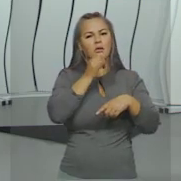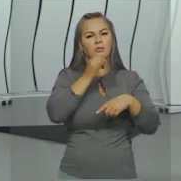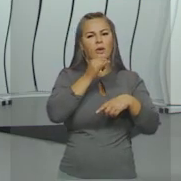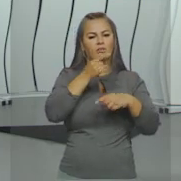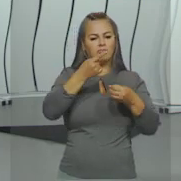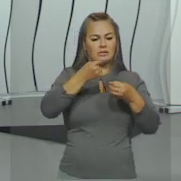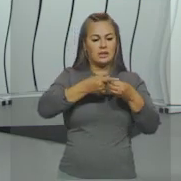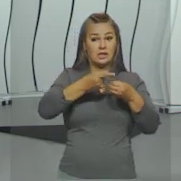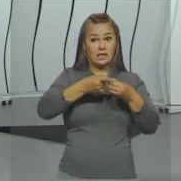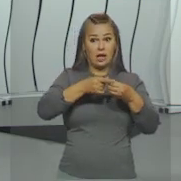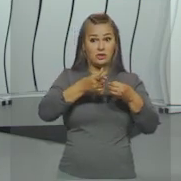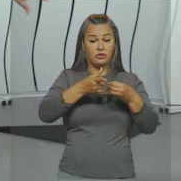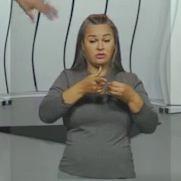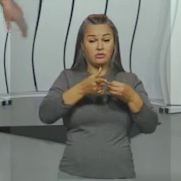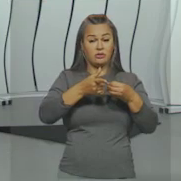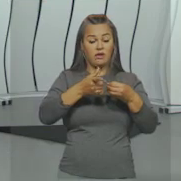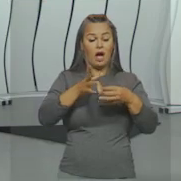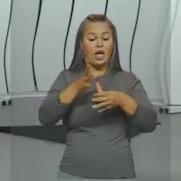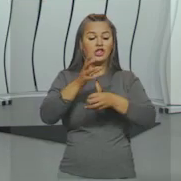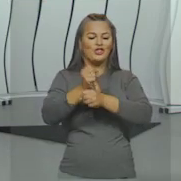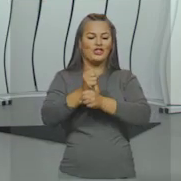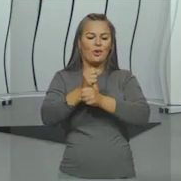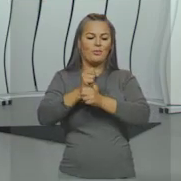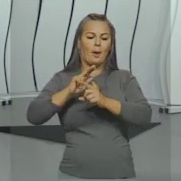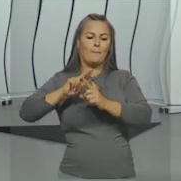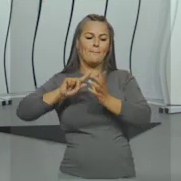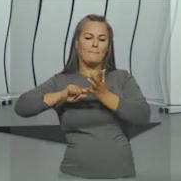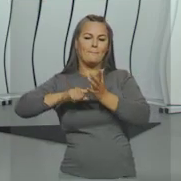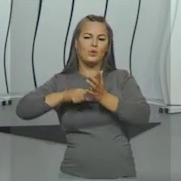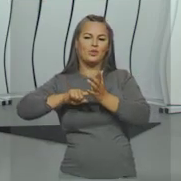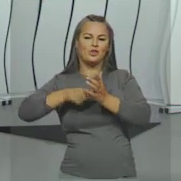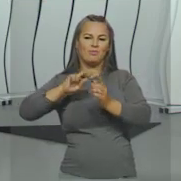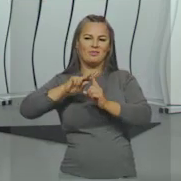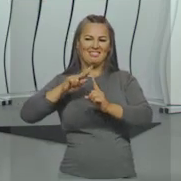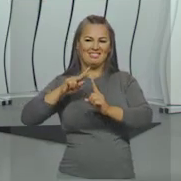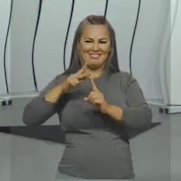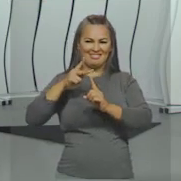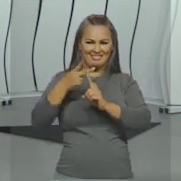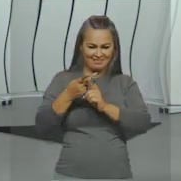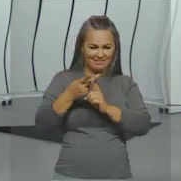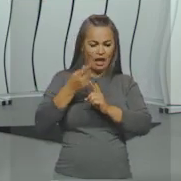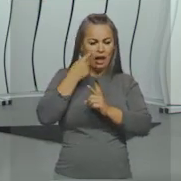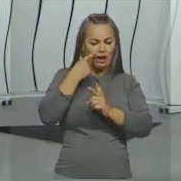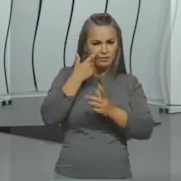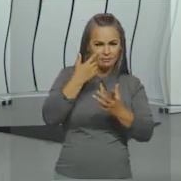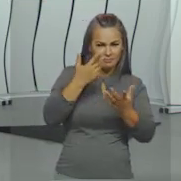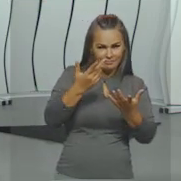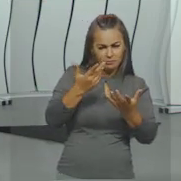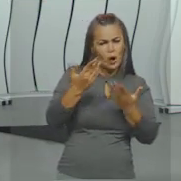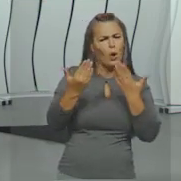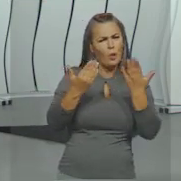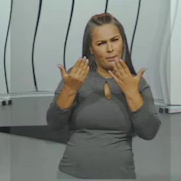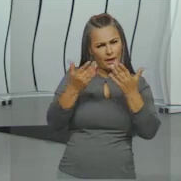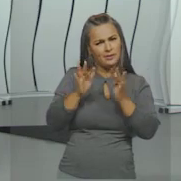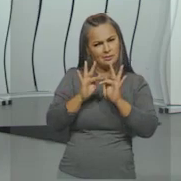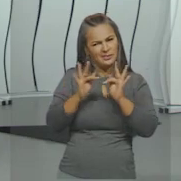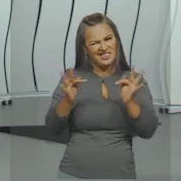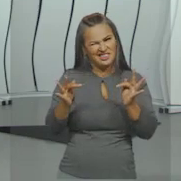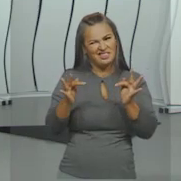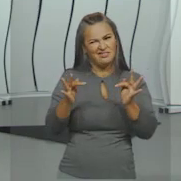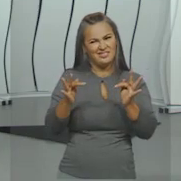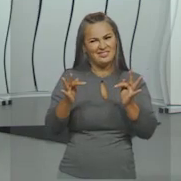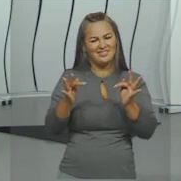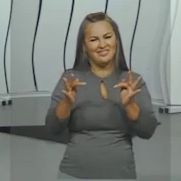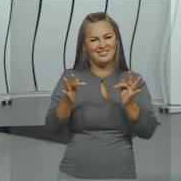Aí você pode pegar lá o tamanho da cidade toda em metro quadrado e ter uma noção de quanto de água caiu ali. Isso é uma ideia geral, aqui eles